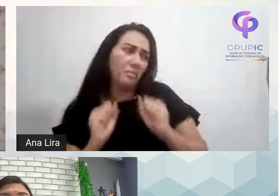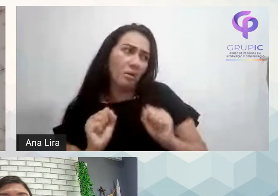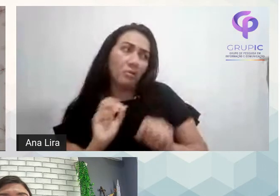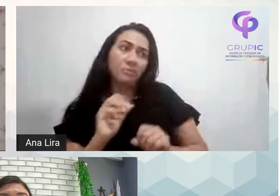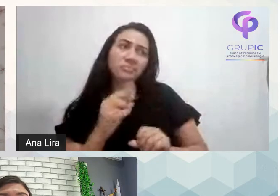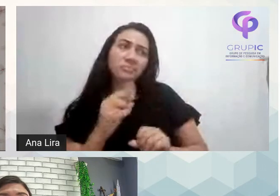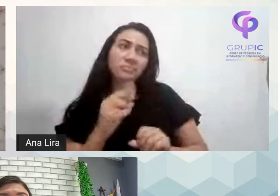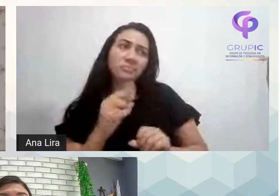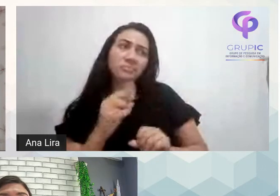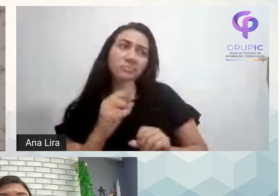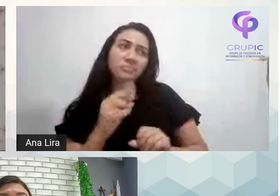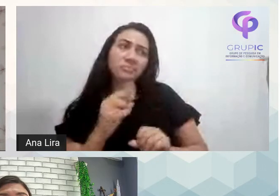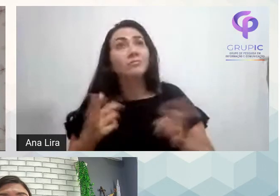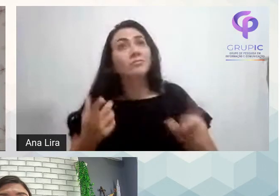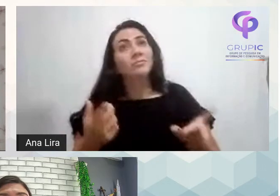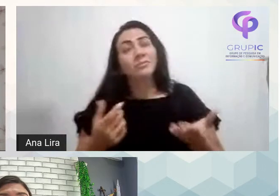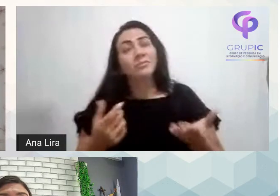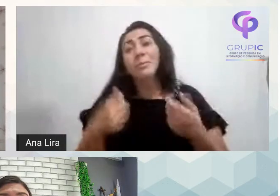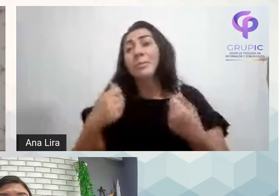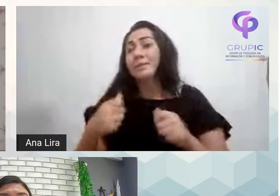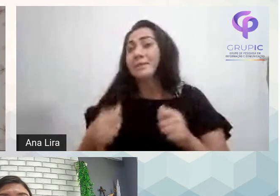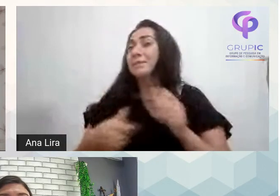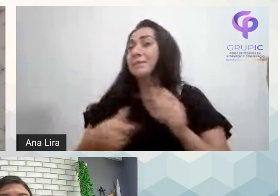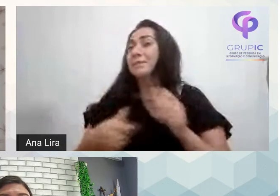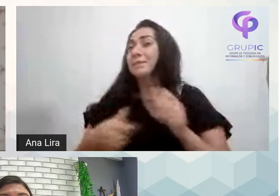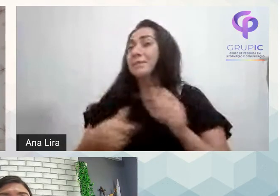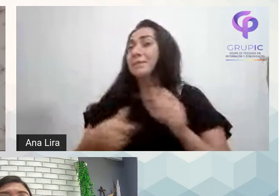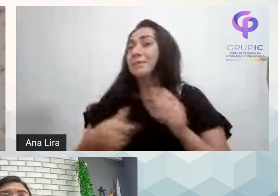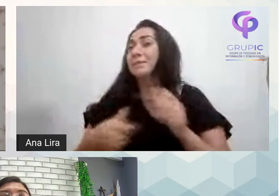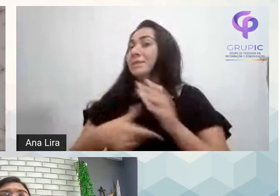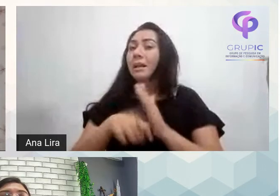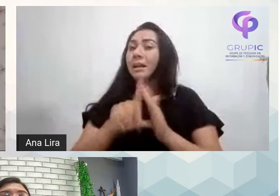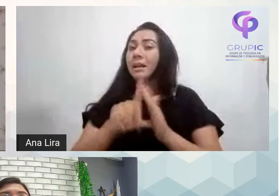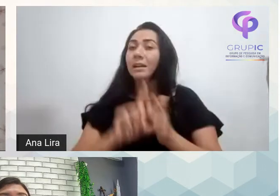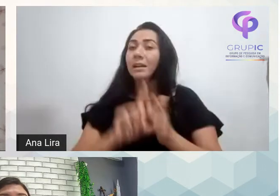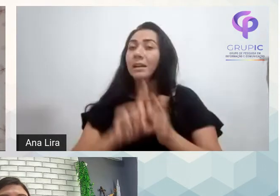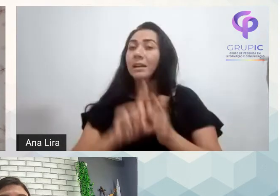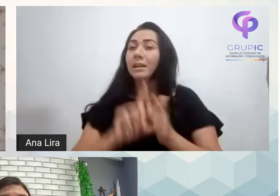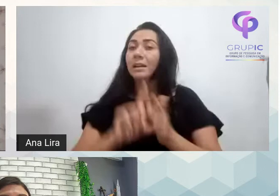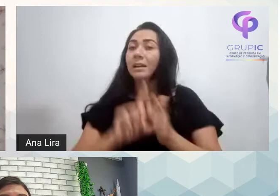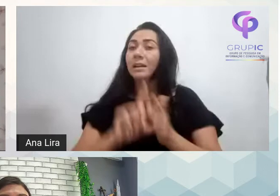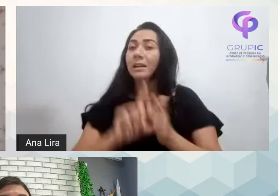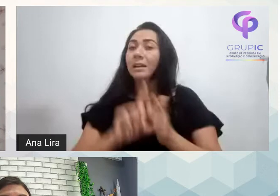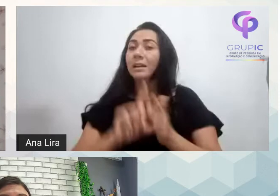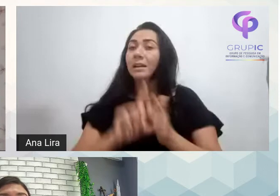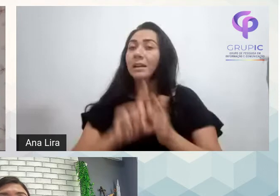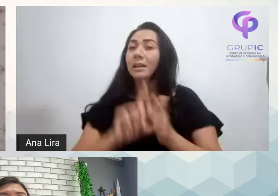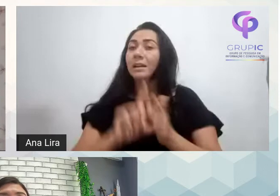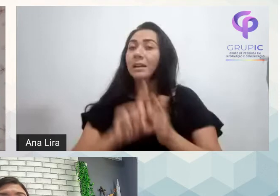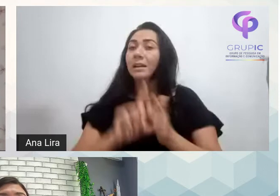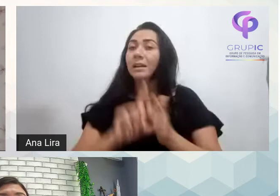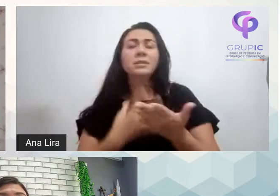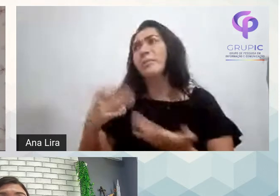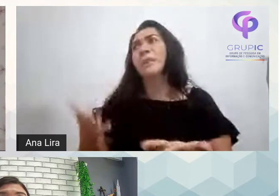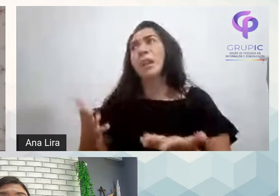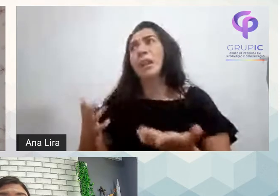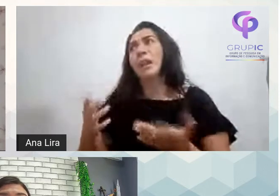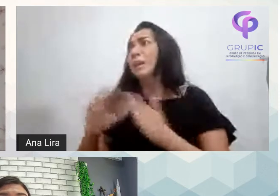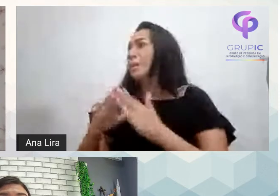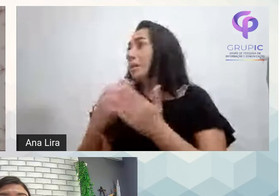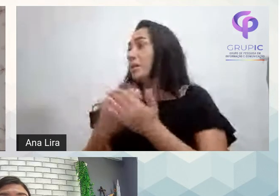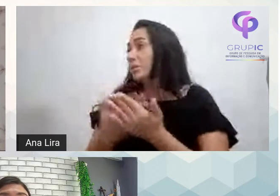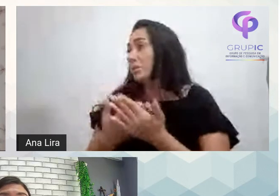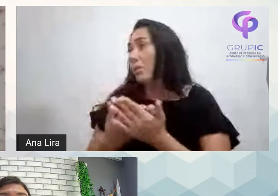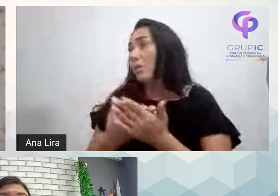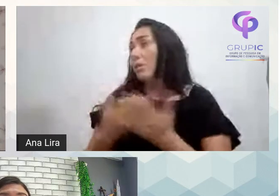questão da área educacional, da área ambiental, da área de saúde, enfim. E